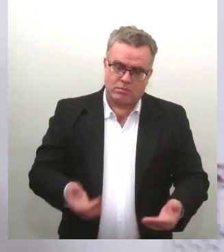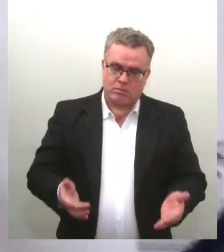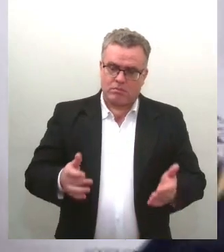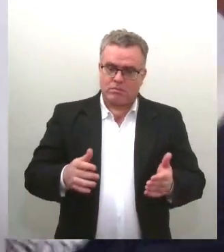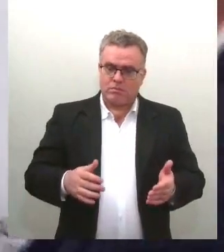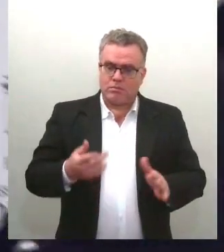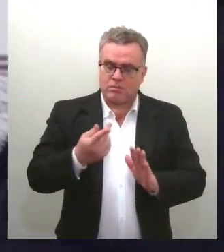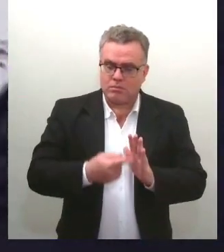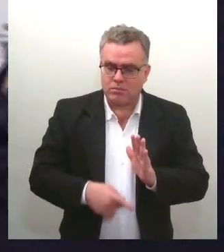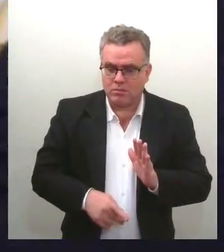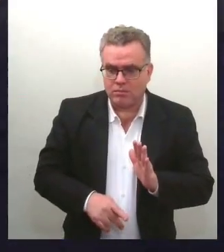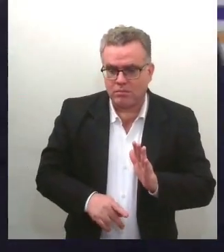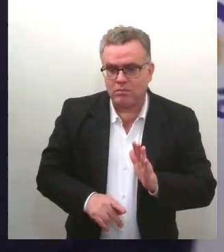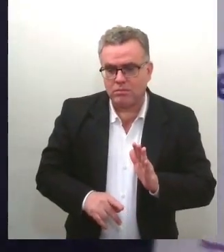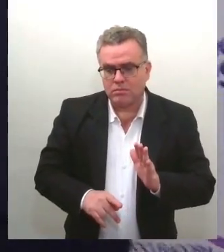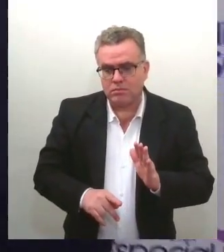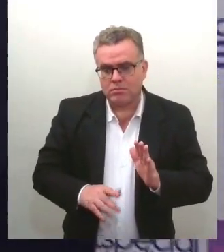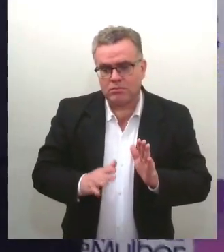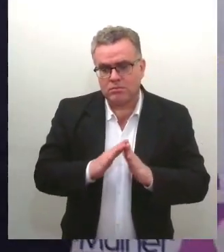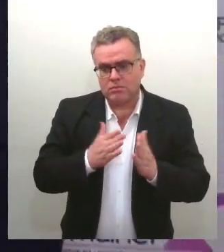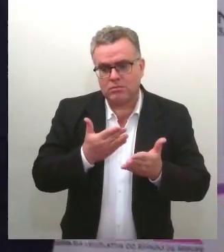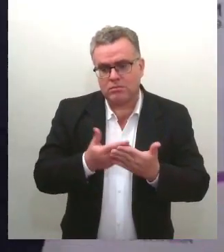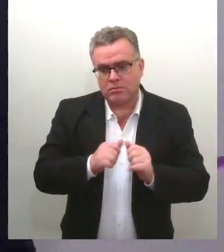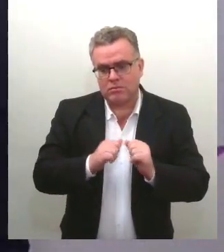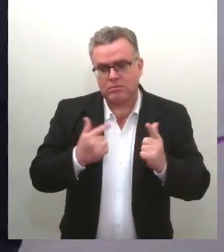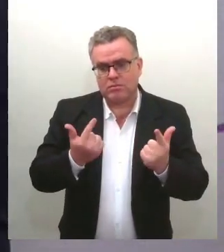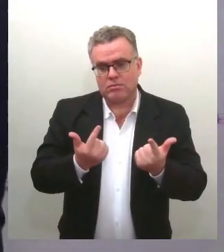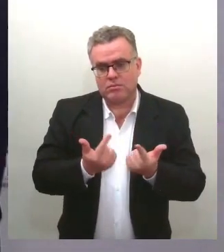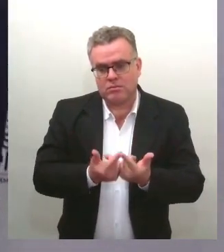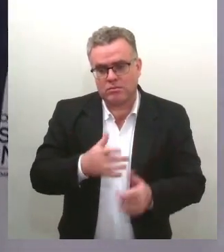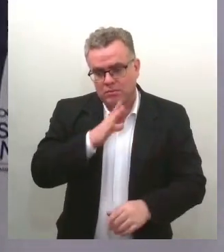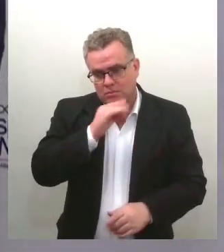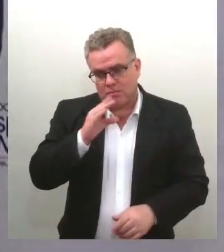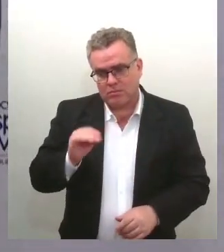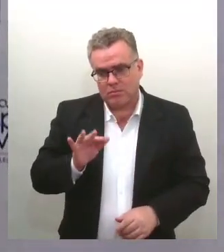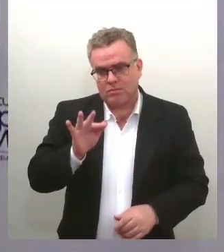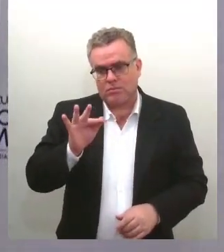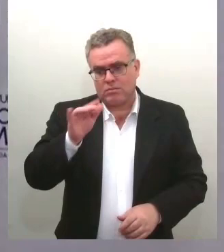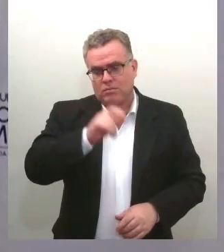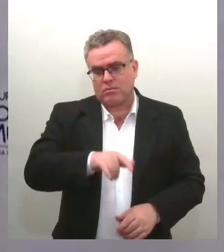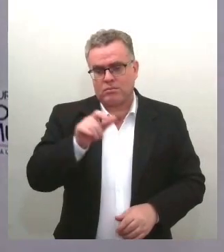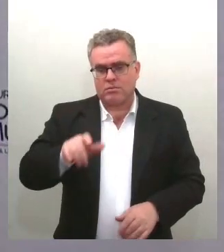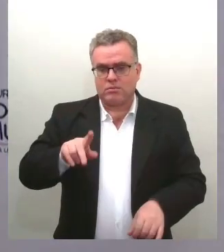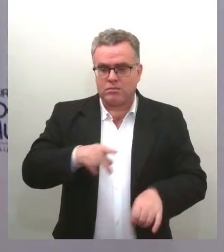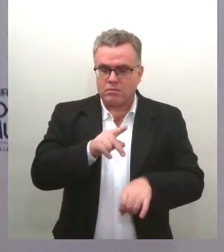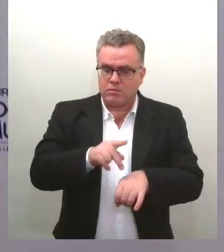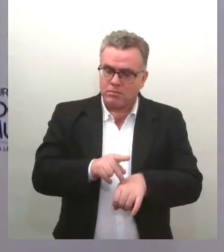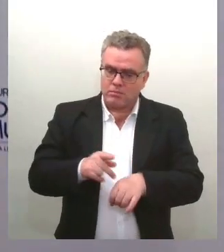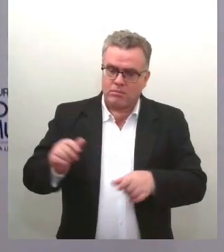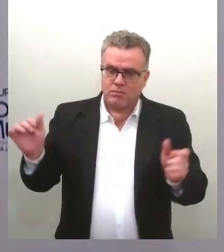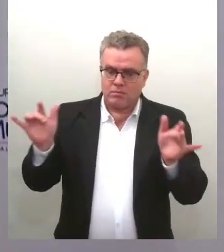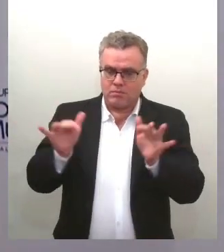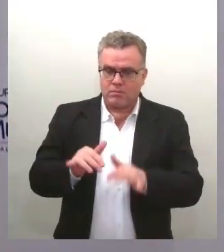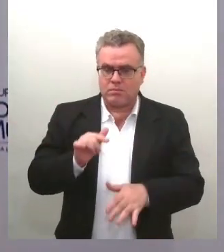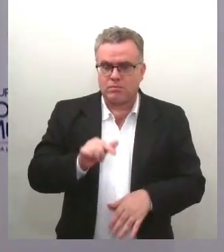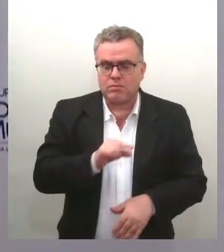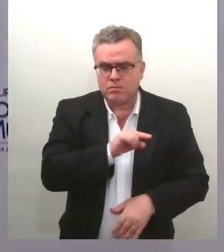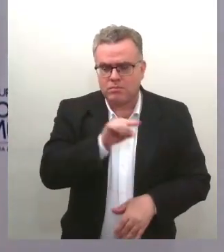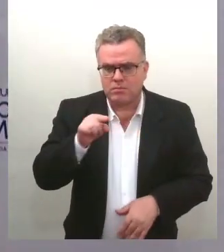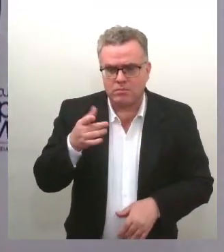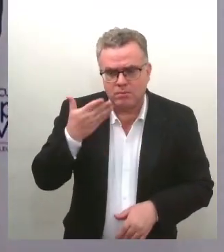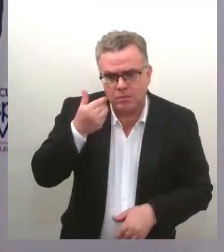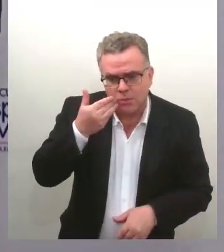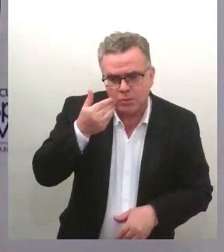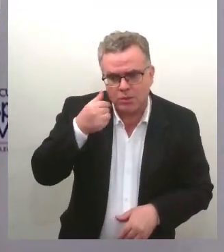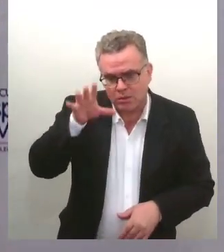os adolescentes, é o futuro do nosso país, e quando eles crescem, né, e trabalham e discutem essas questões